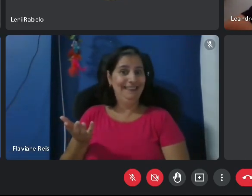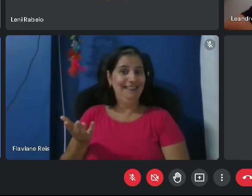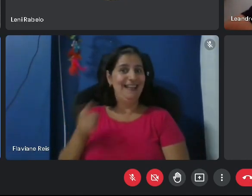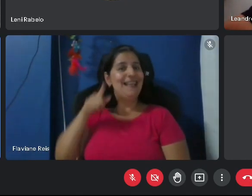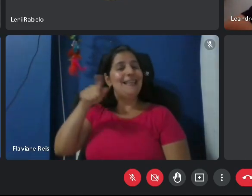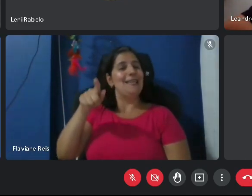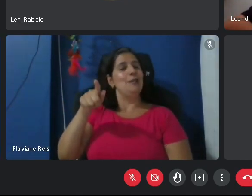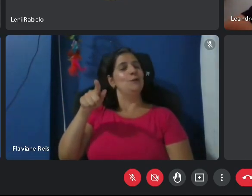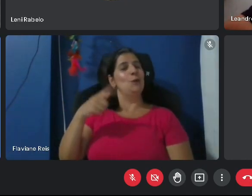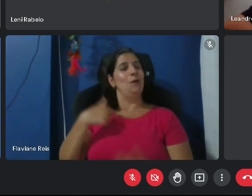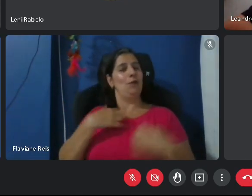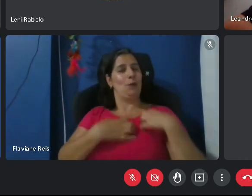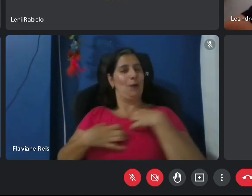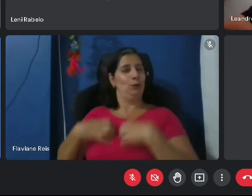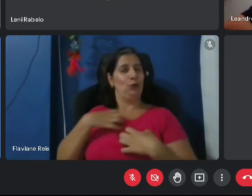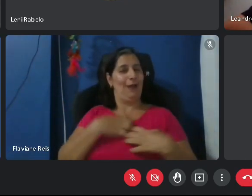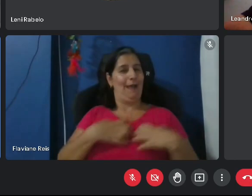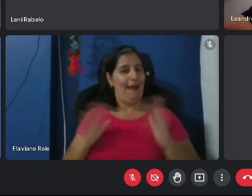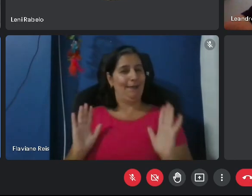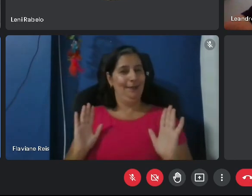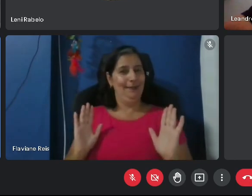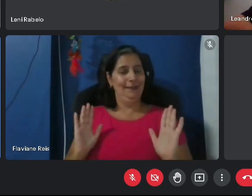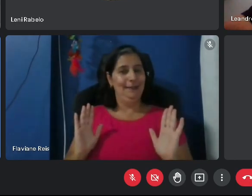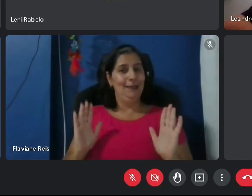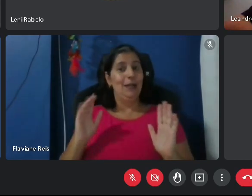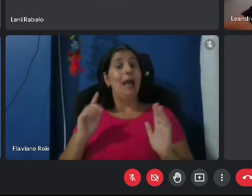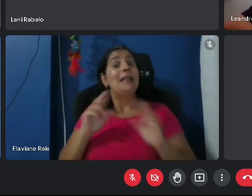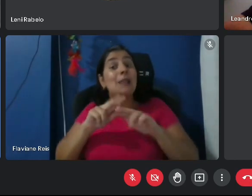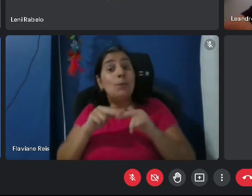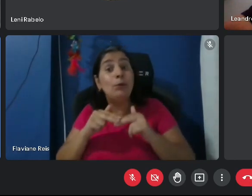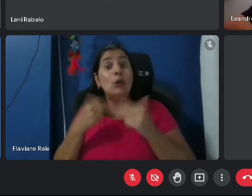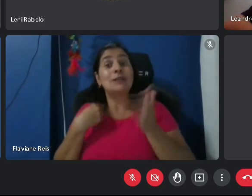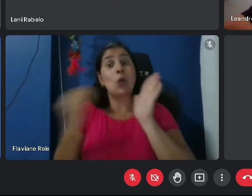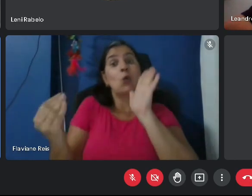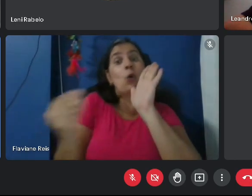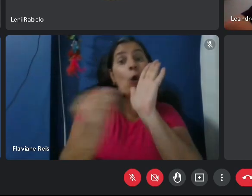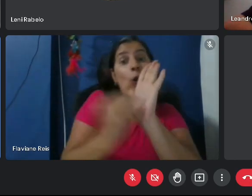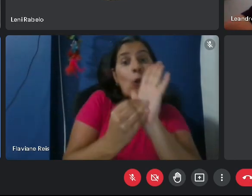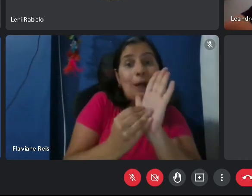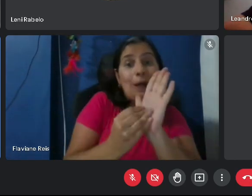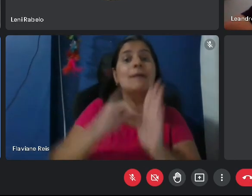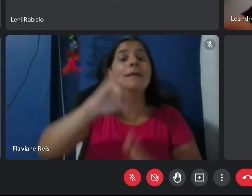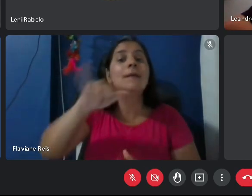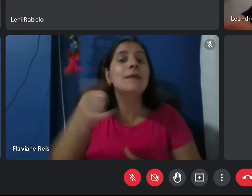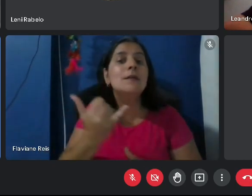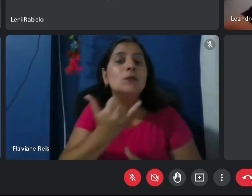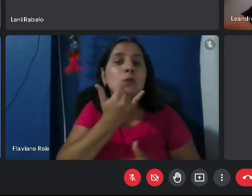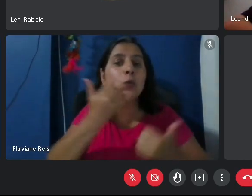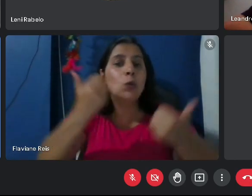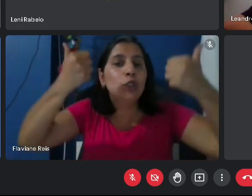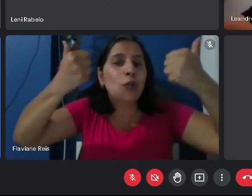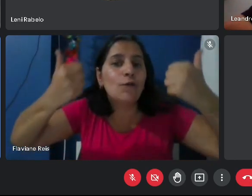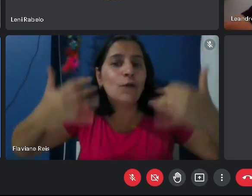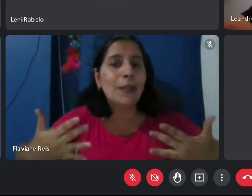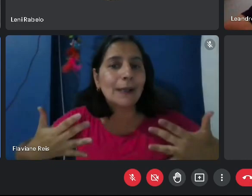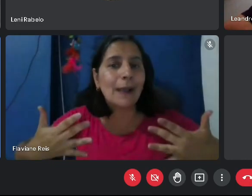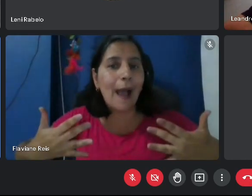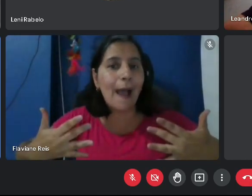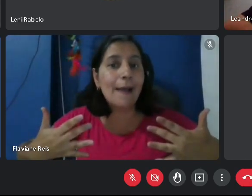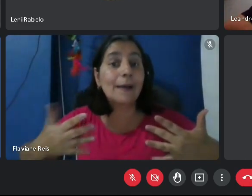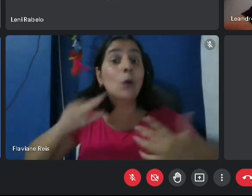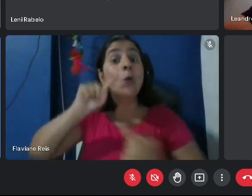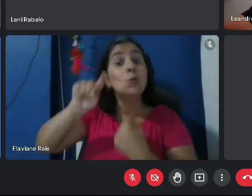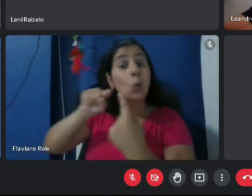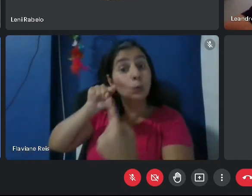uma desavença com a lei. Isso aí nos angustia. Então, por isso que deve ser colocado